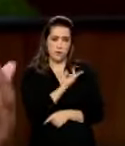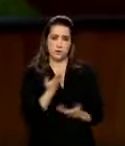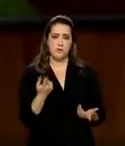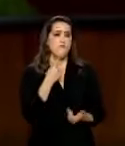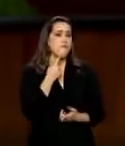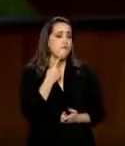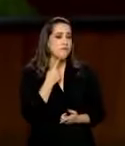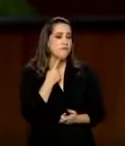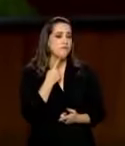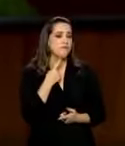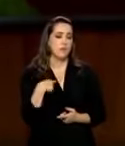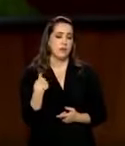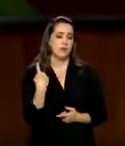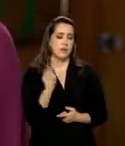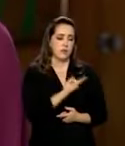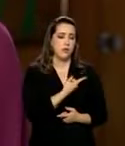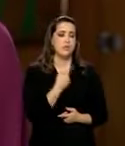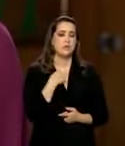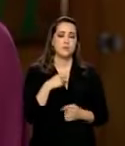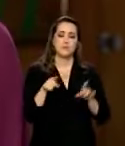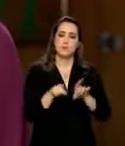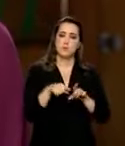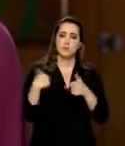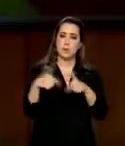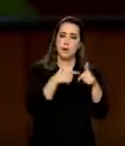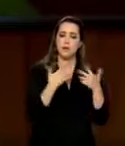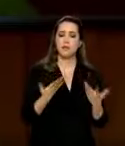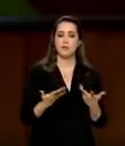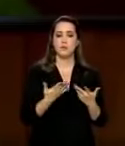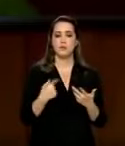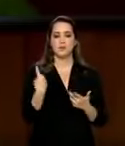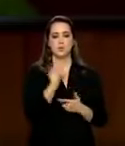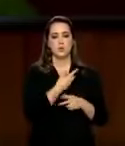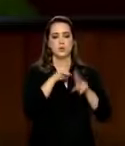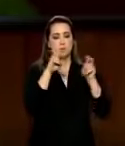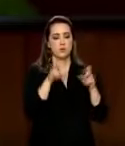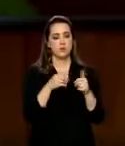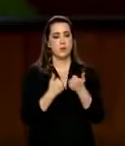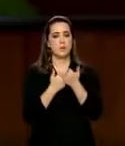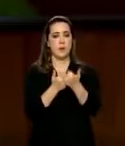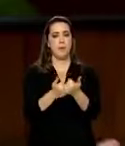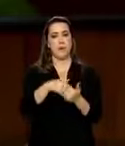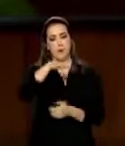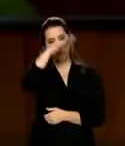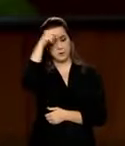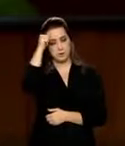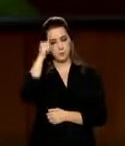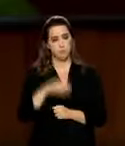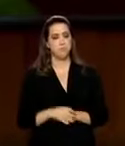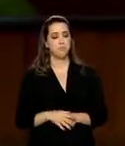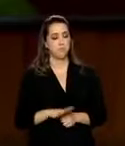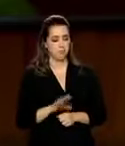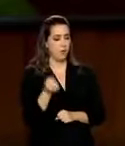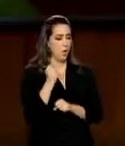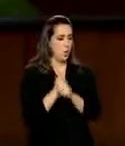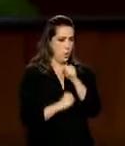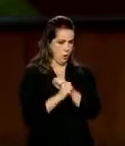questões todas que nós tratamos aqui ajudam a região amazônica. O ano passado chegou a ministra Tereza Cristina apavorada a conversar comigo.